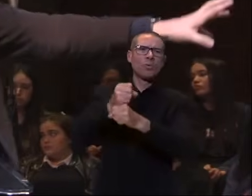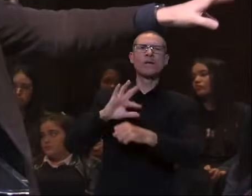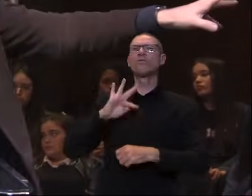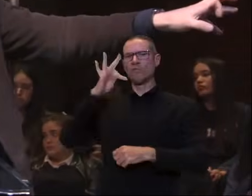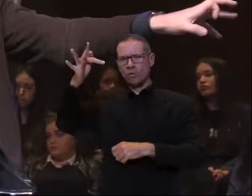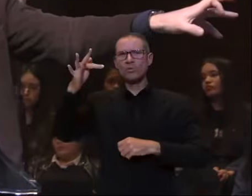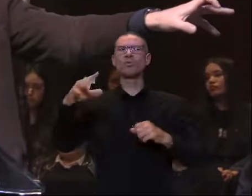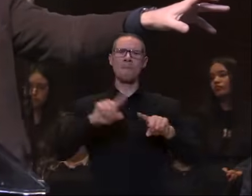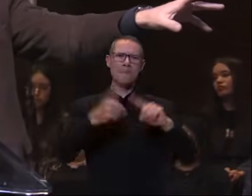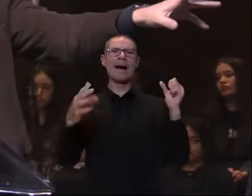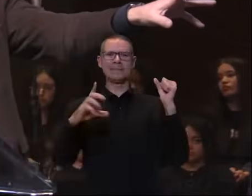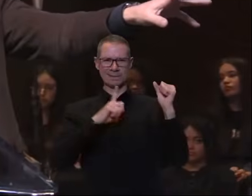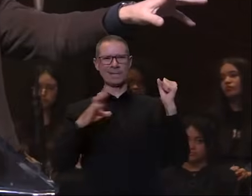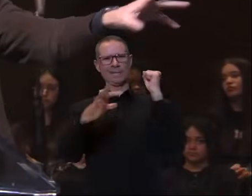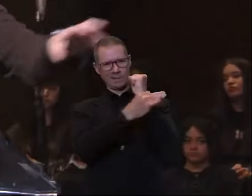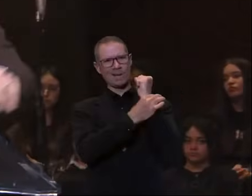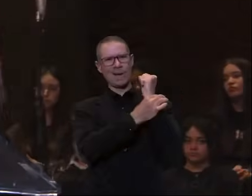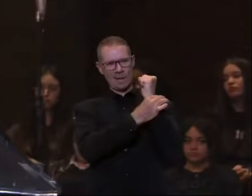uma garantia.